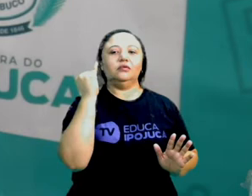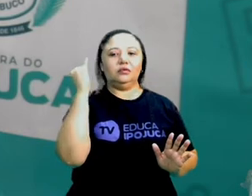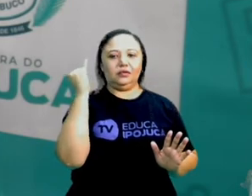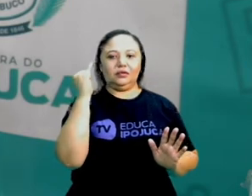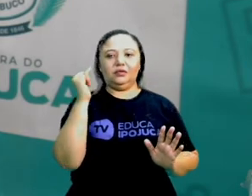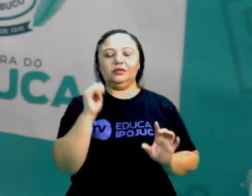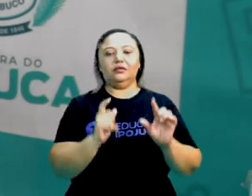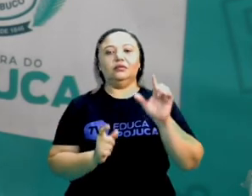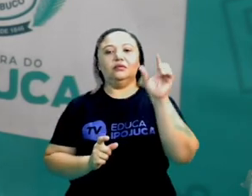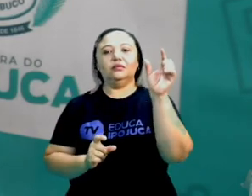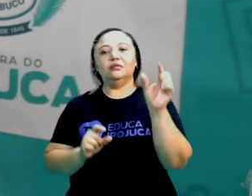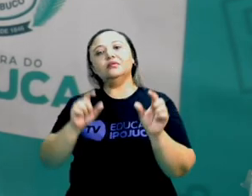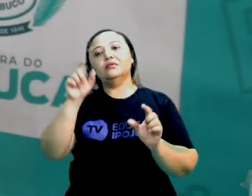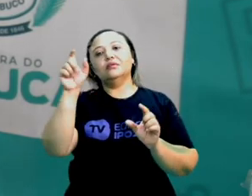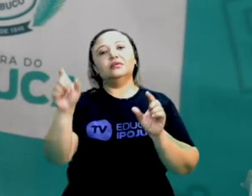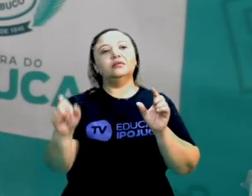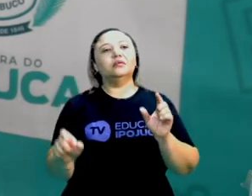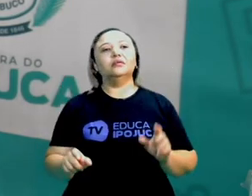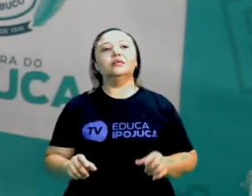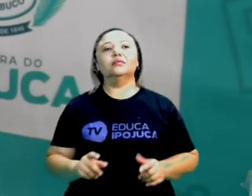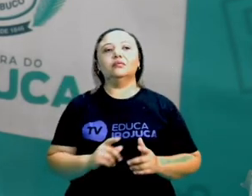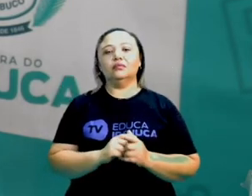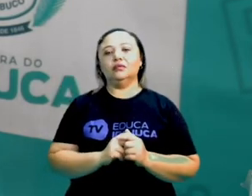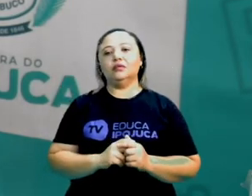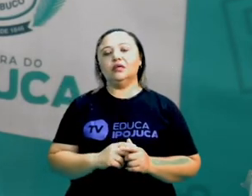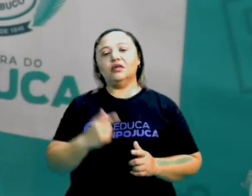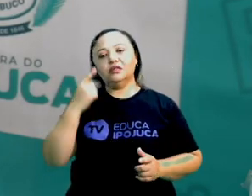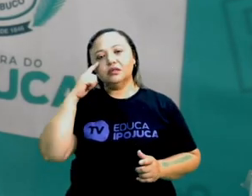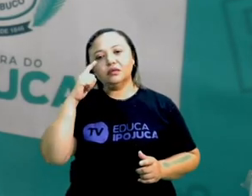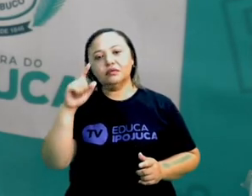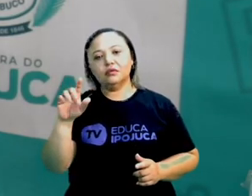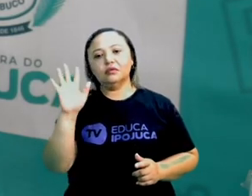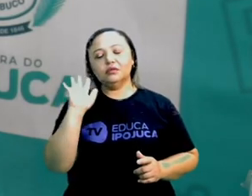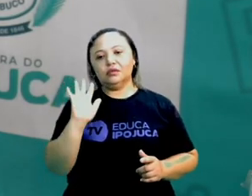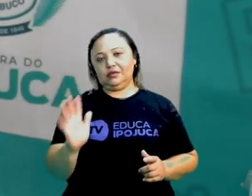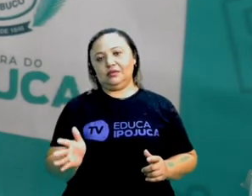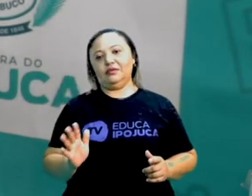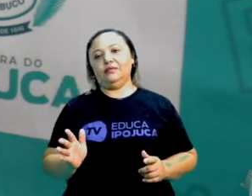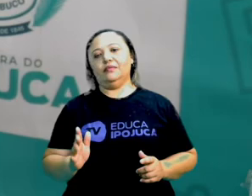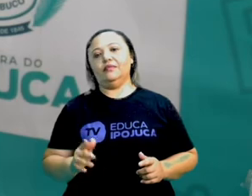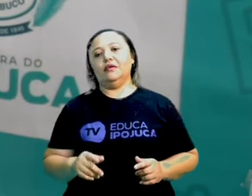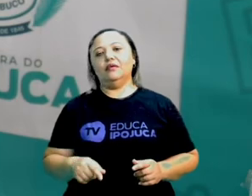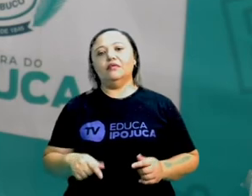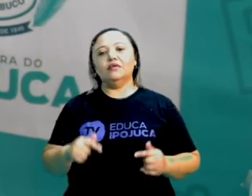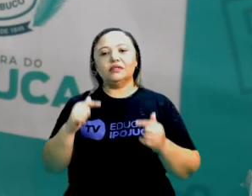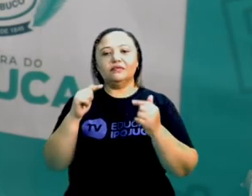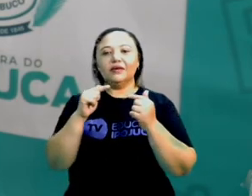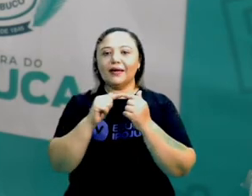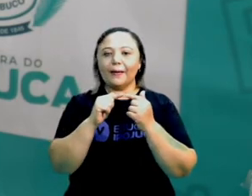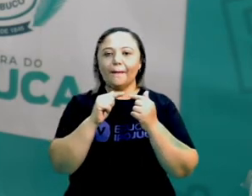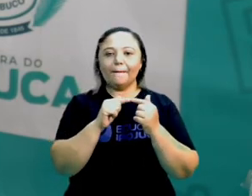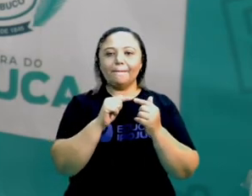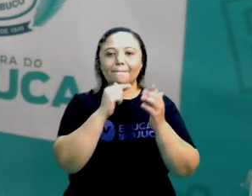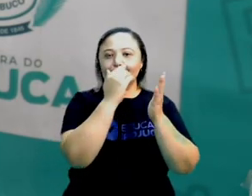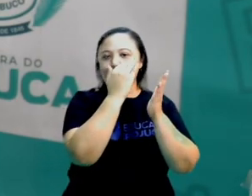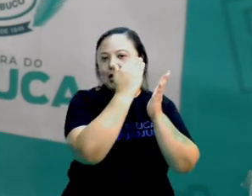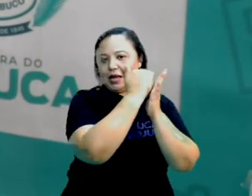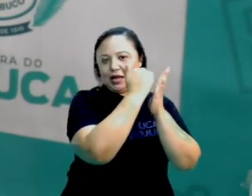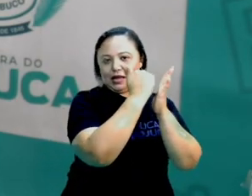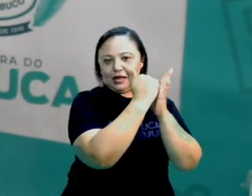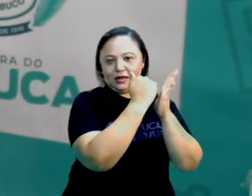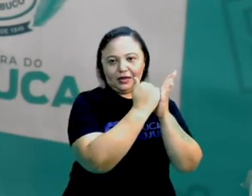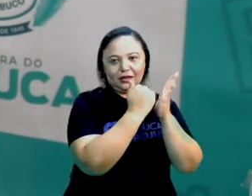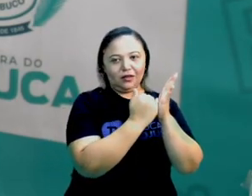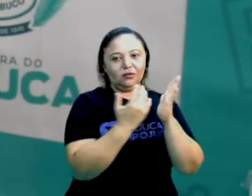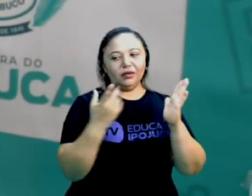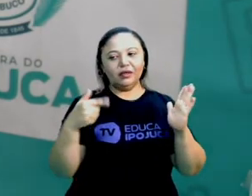gráficos. É bem interessante. As tabelas que nós já vimos também, você vai marcando, né? O que as